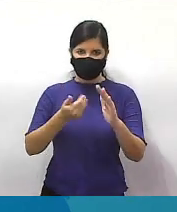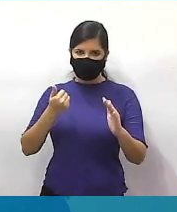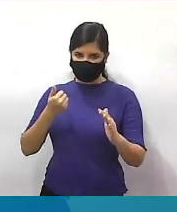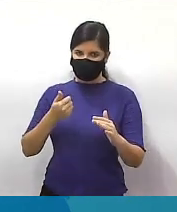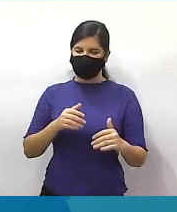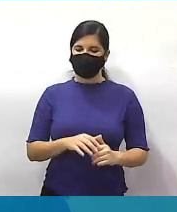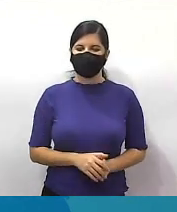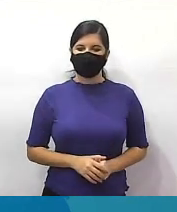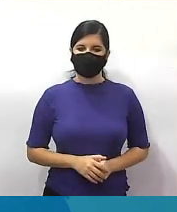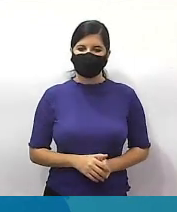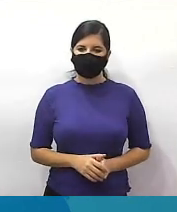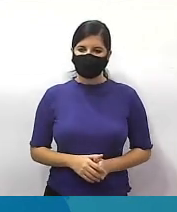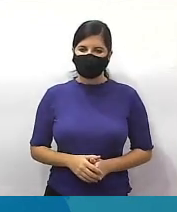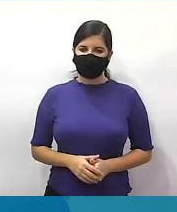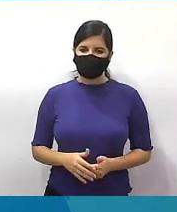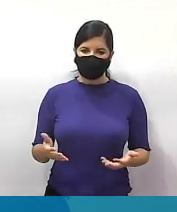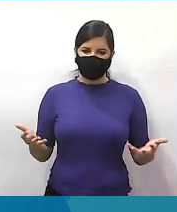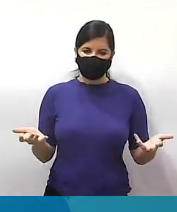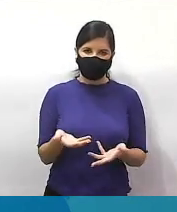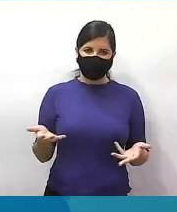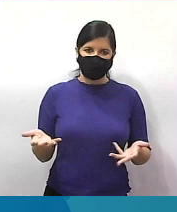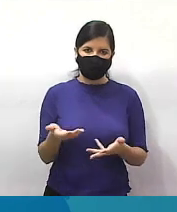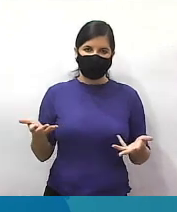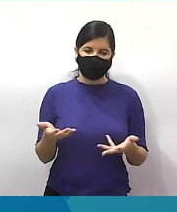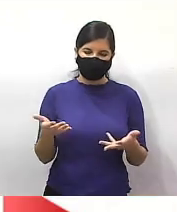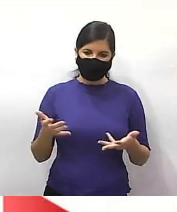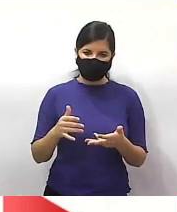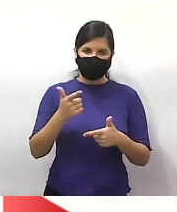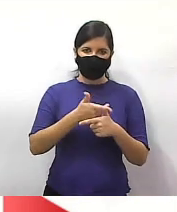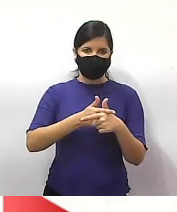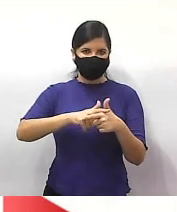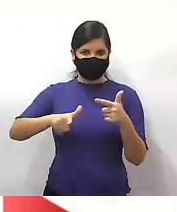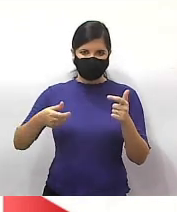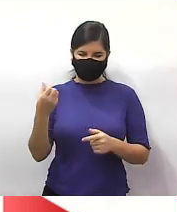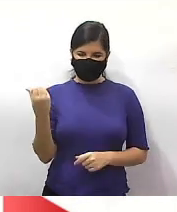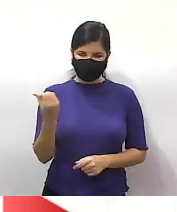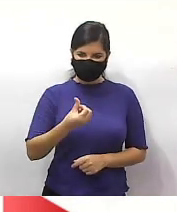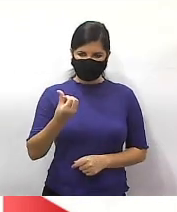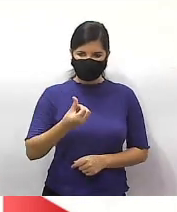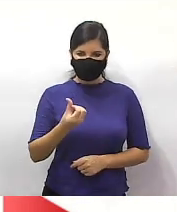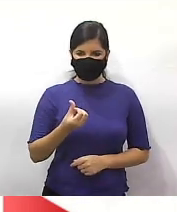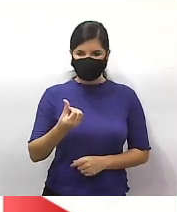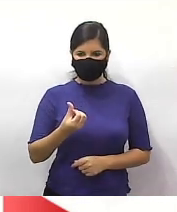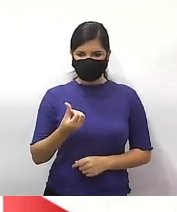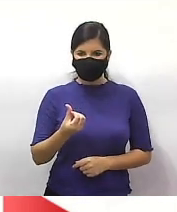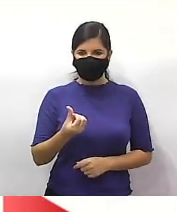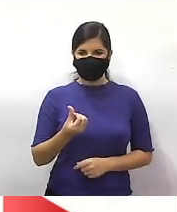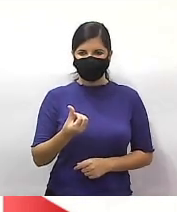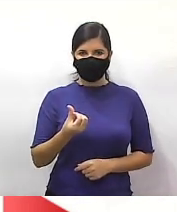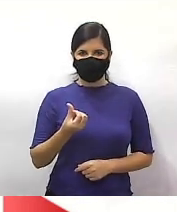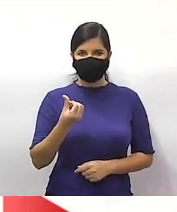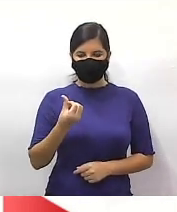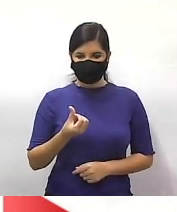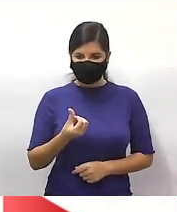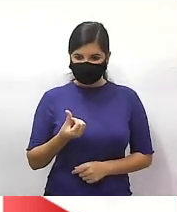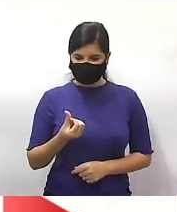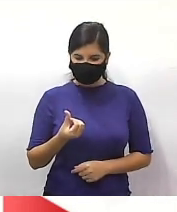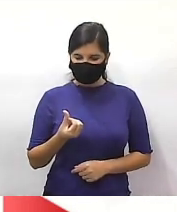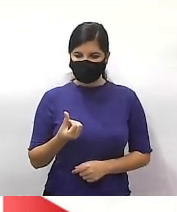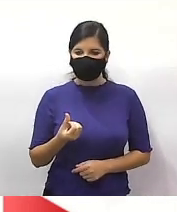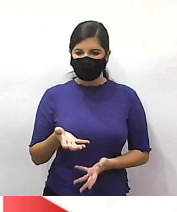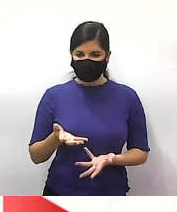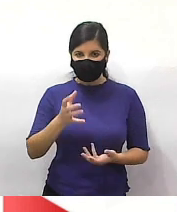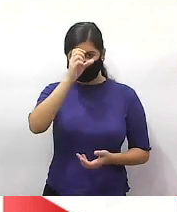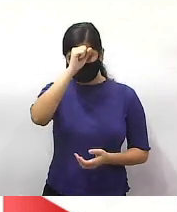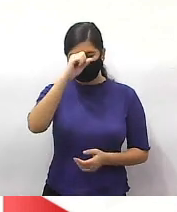desse valor aí. Vamos lá agora para o próximo slide para divisibilidade ainda sobre 6 agora. Já vimos por